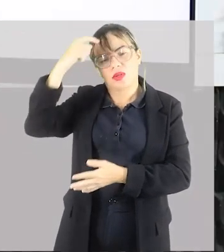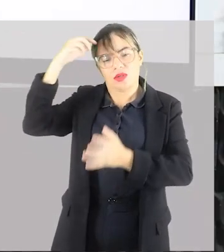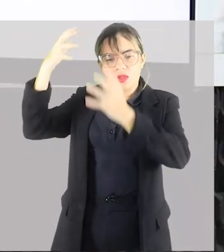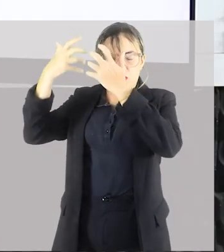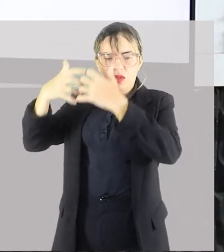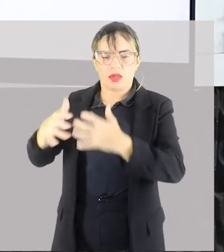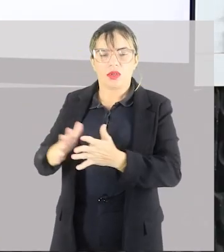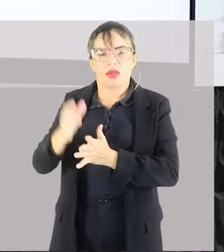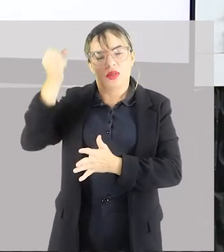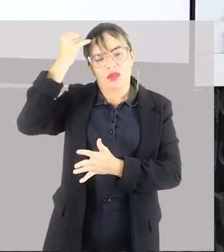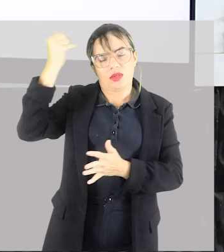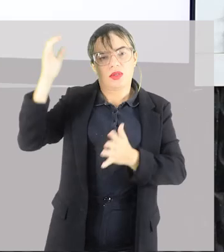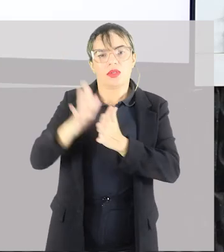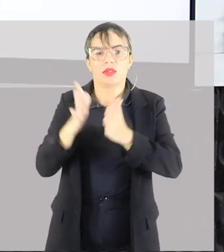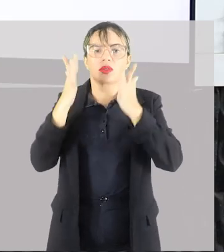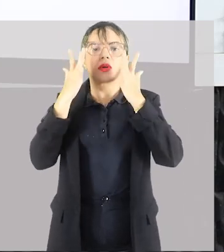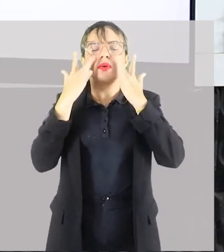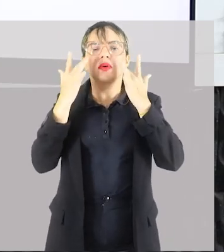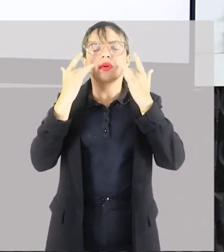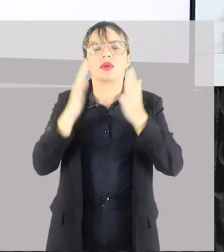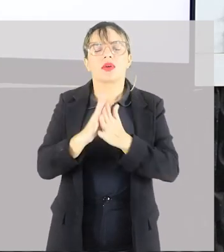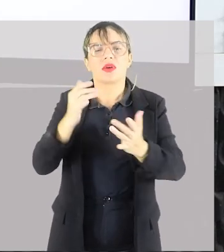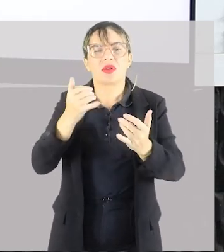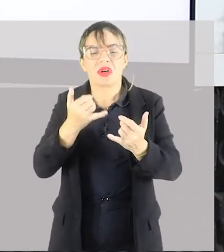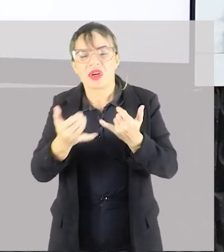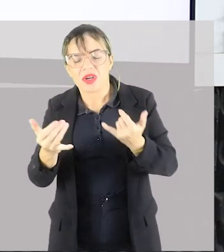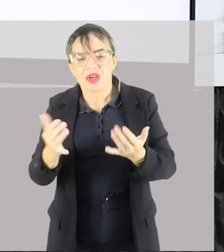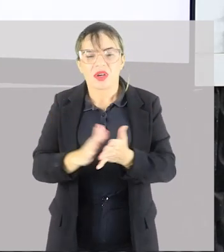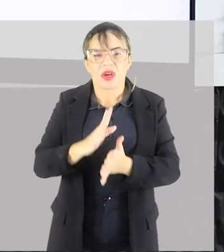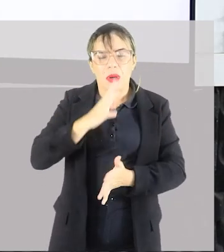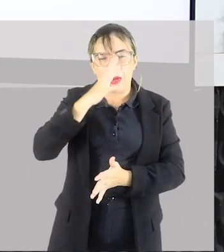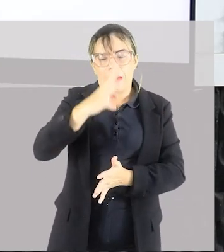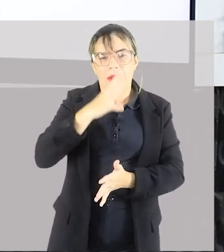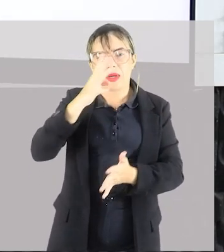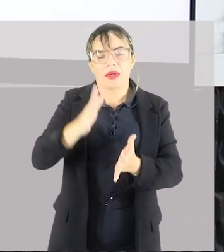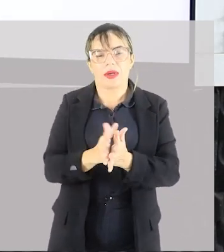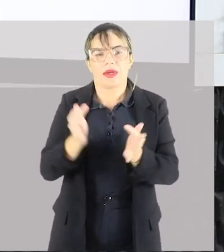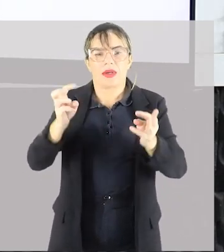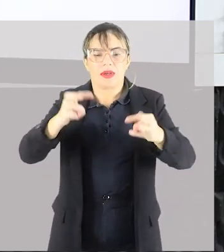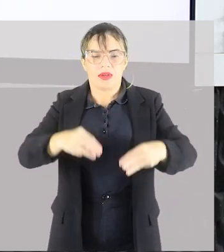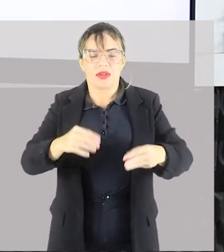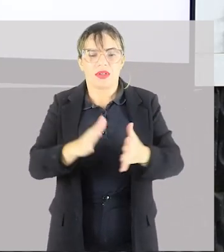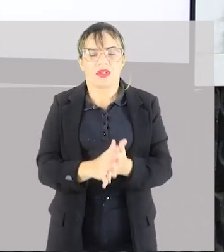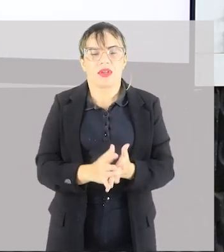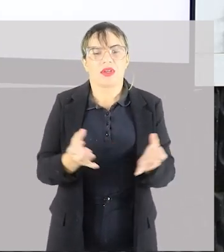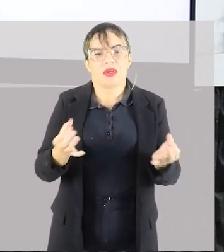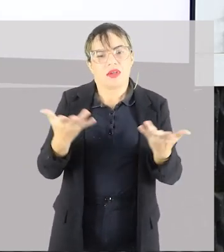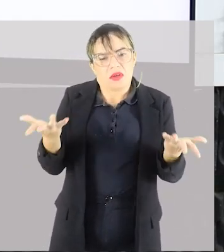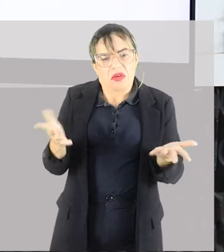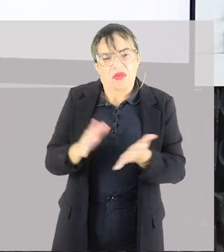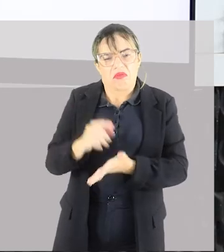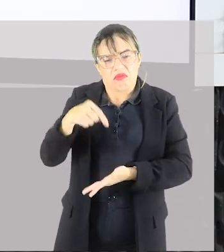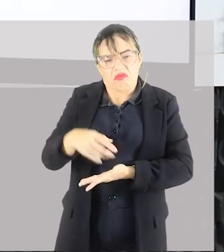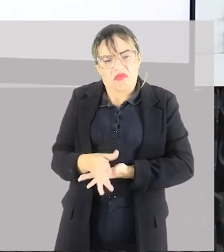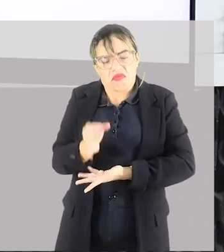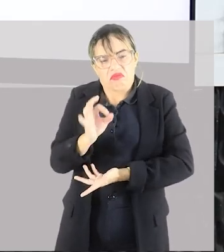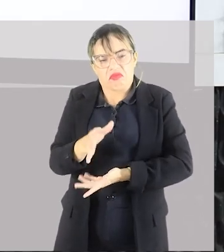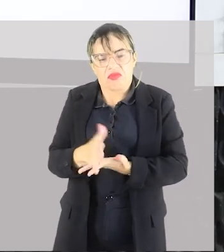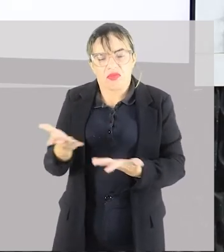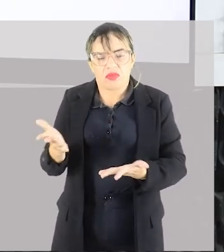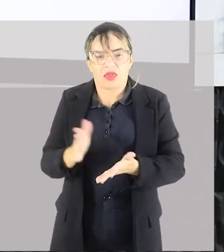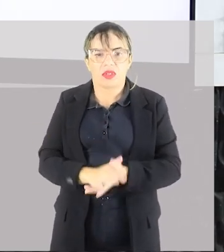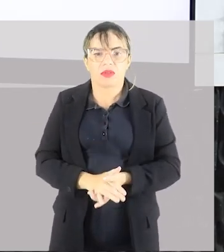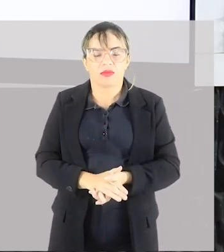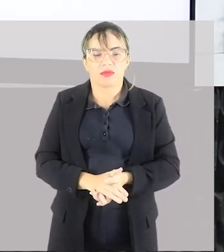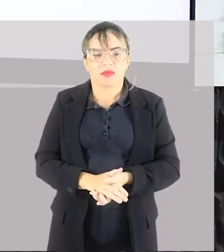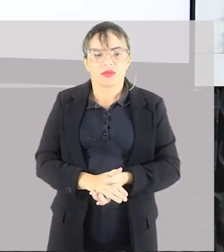Porque quando isso trata do artista, parece que é uma coisa absurda, porque ele tem que entregar a obra pronta, deixei aí e fui sair. Registro de